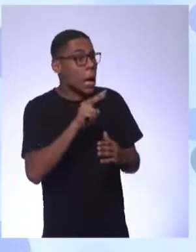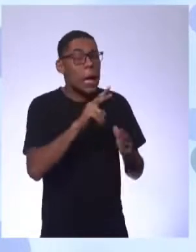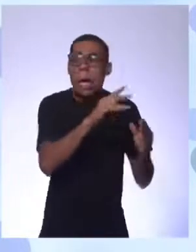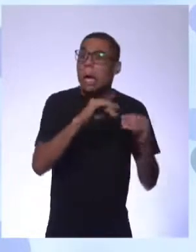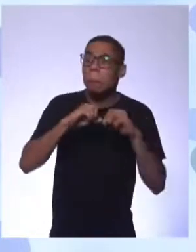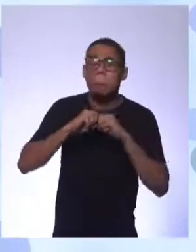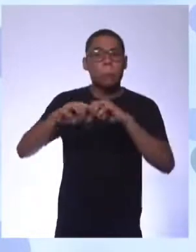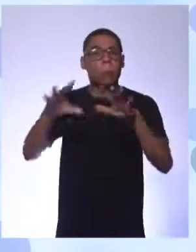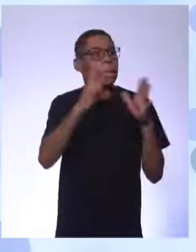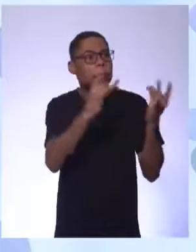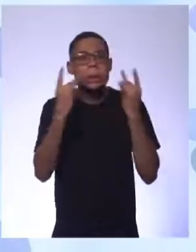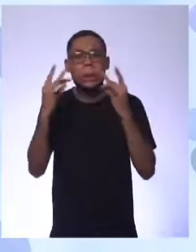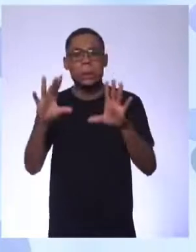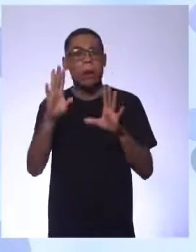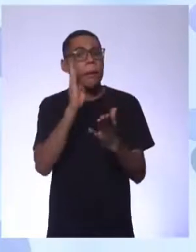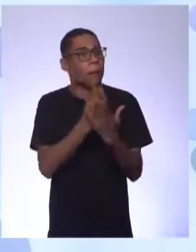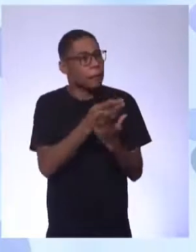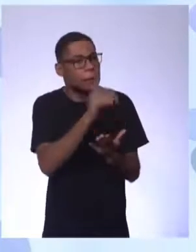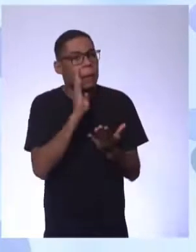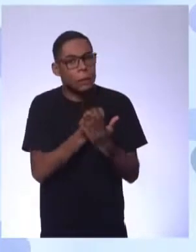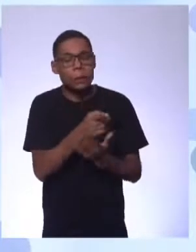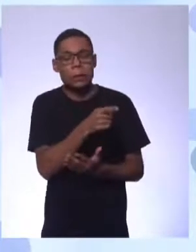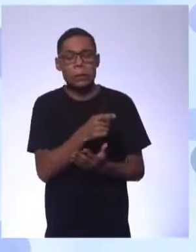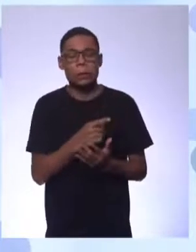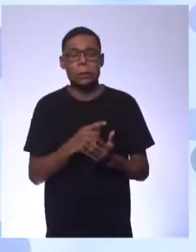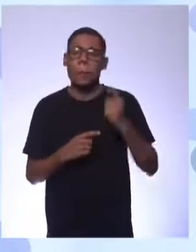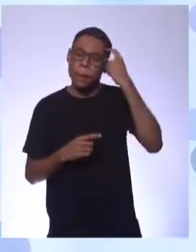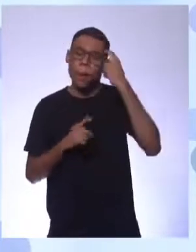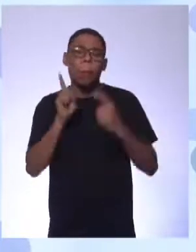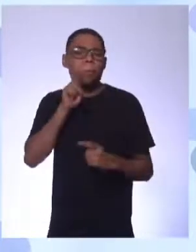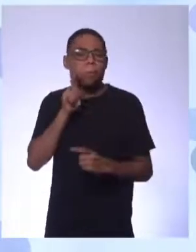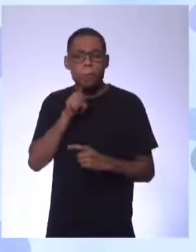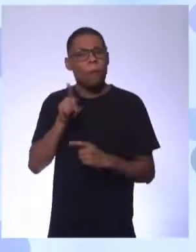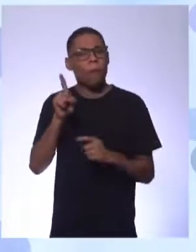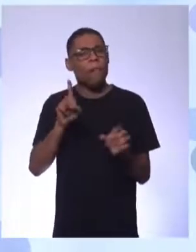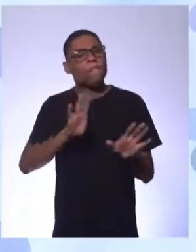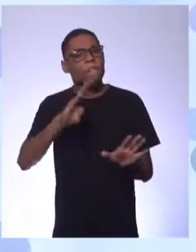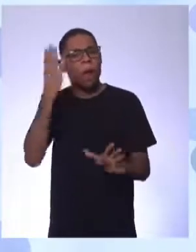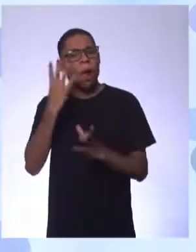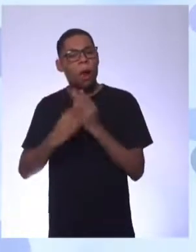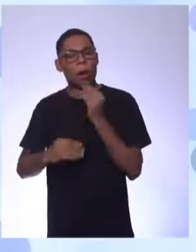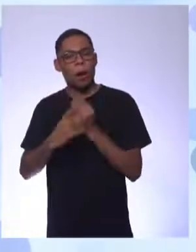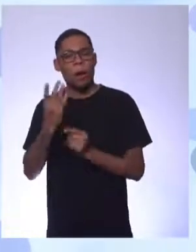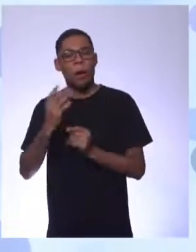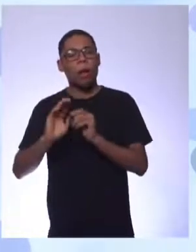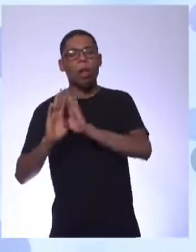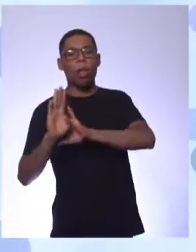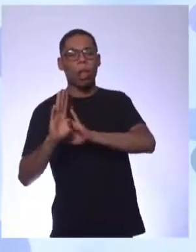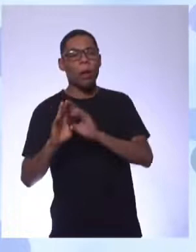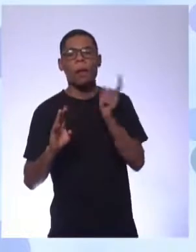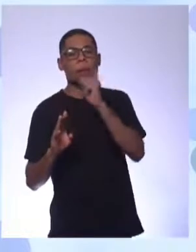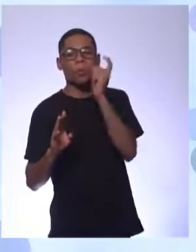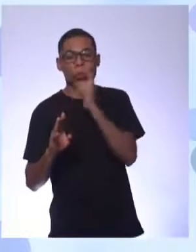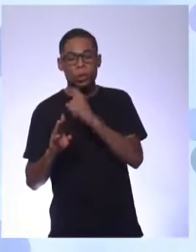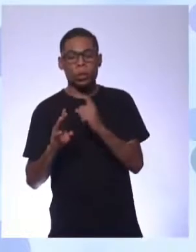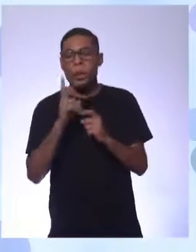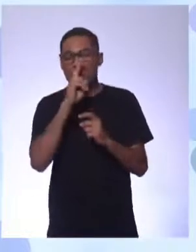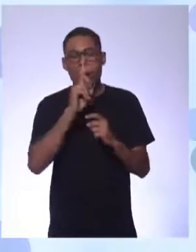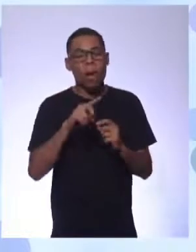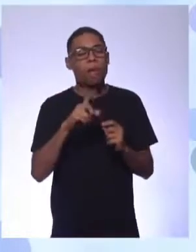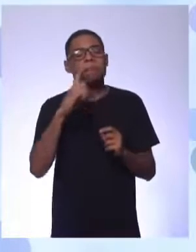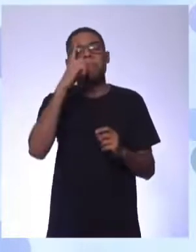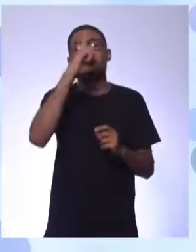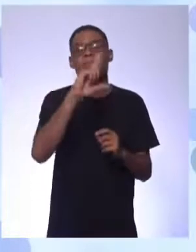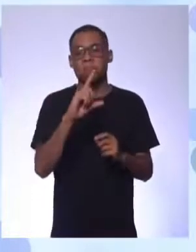acreditam que aquilo foi verdade, ou seja, que os Estados Unidos falsearam para poder ganhar no contexto de Guerra